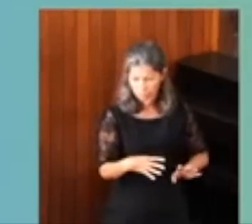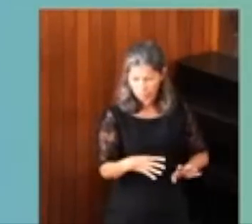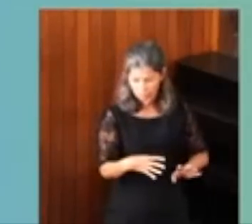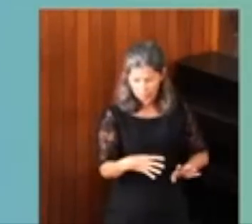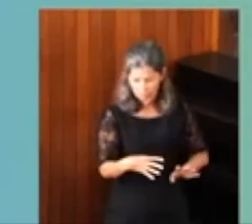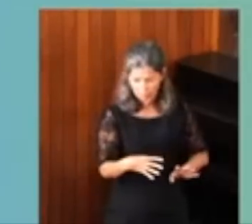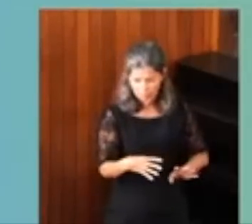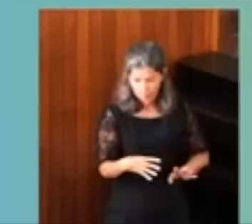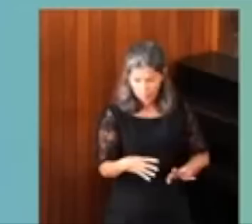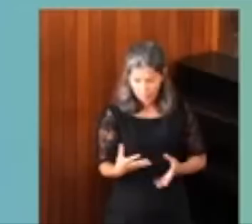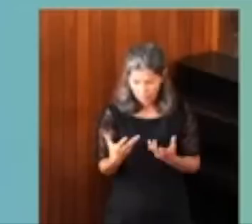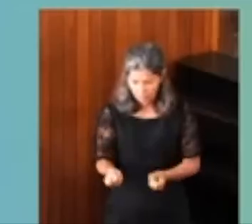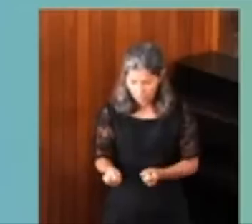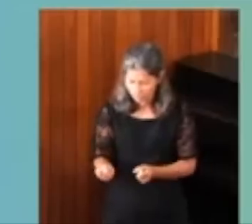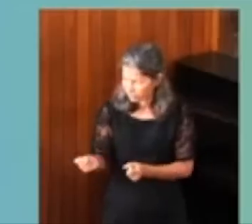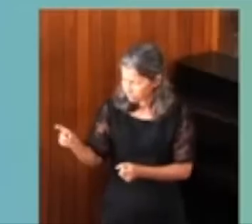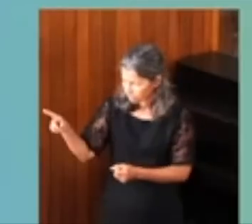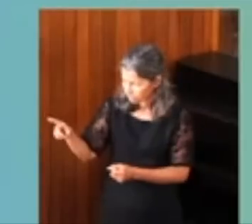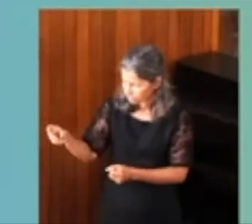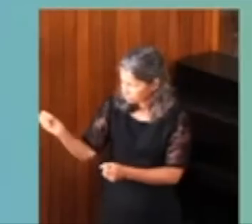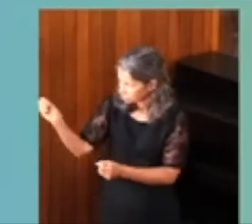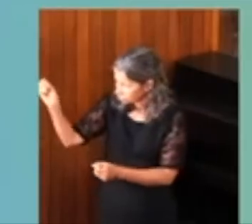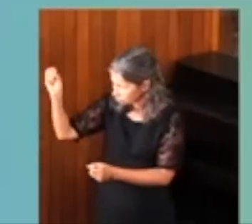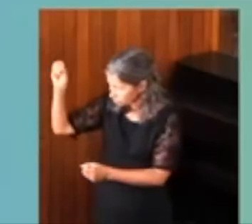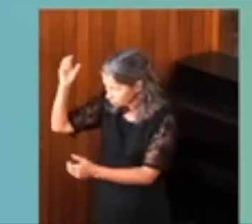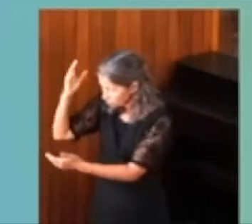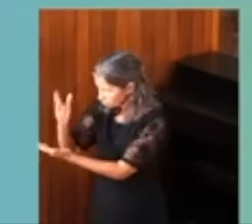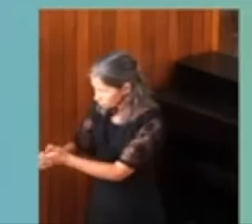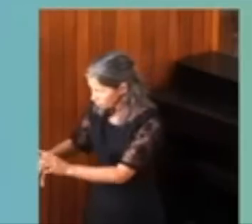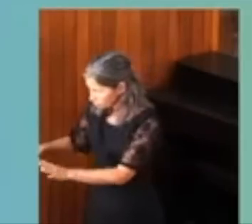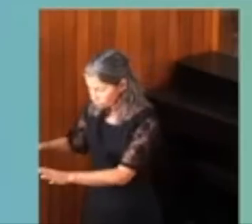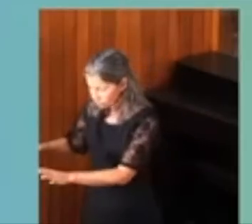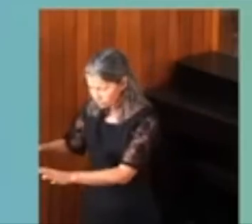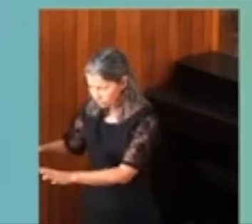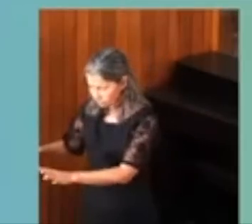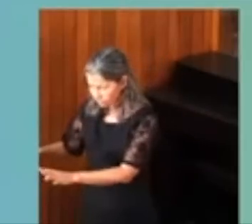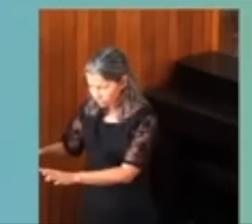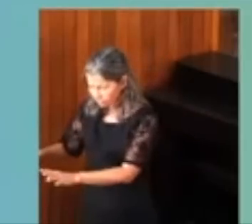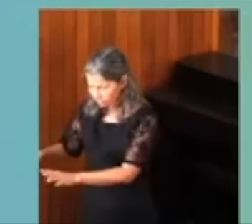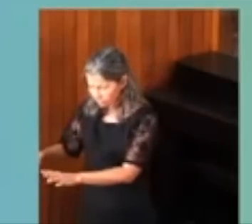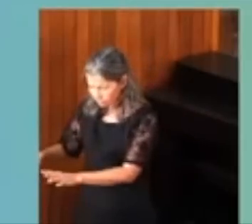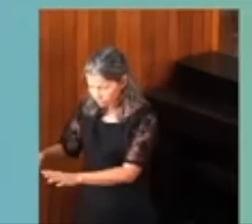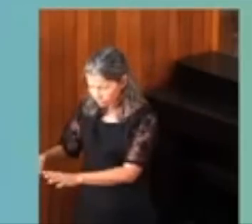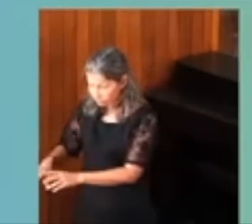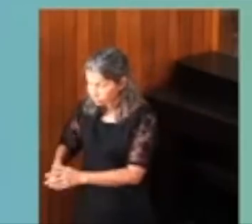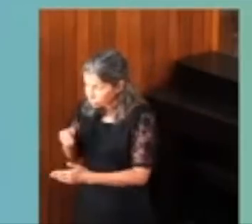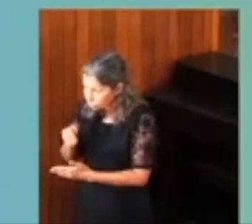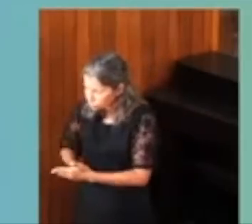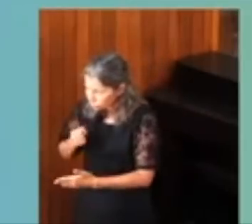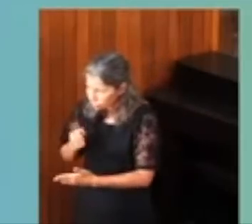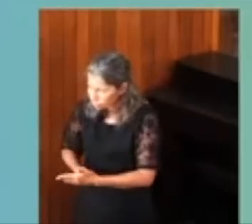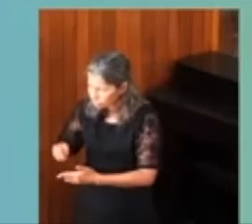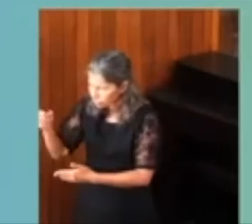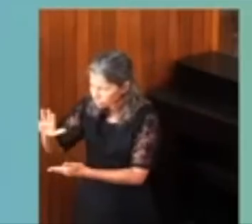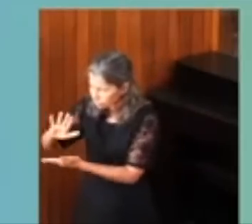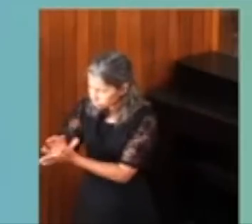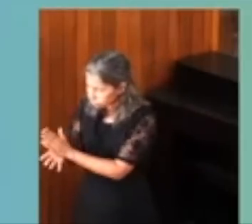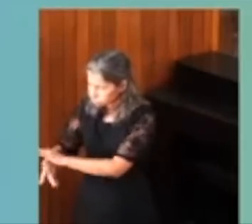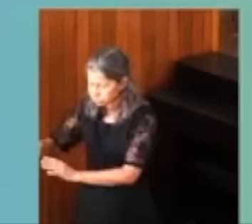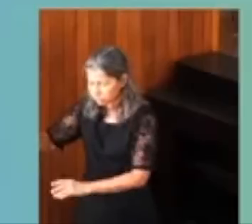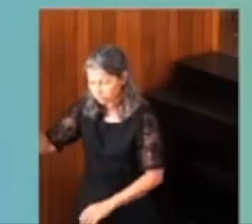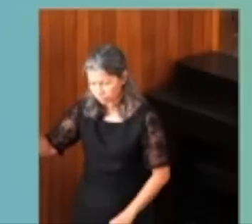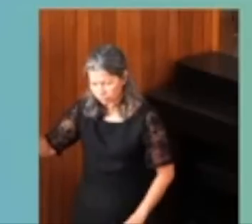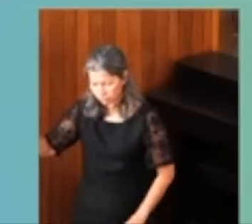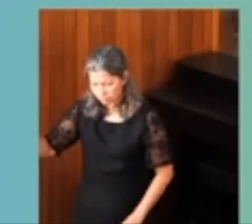a mente de toda pessoa que não estiver arraigada e fundamentada no pleno conhecimento dos sagrados princípios da palavra de Deus.